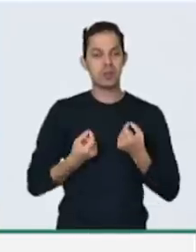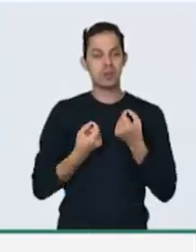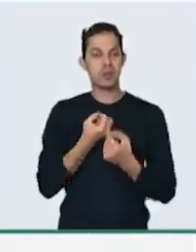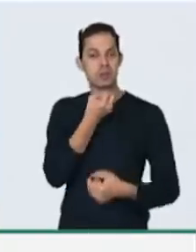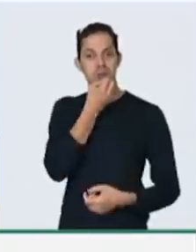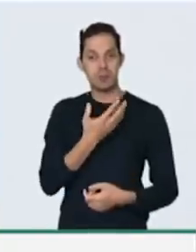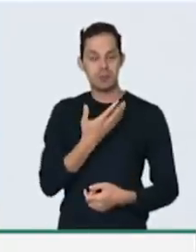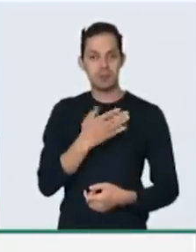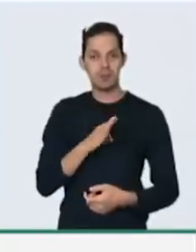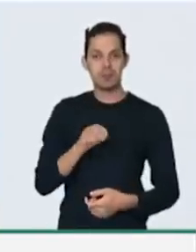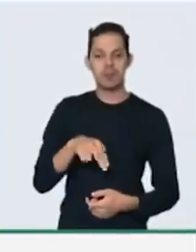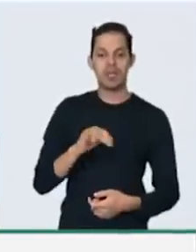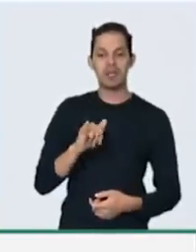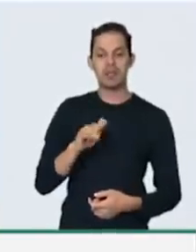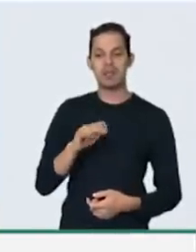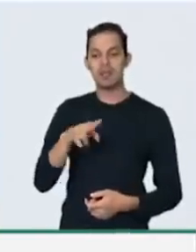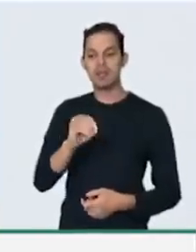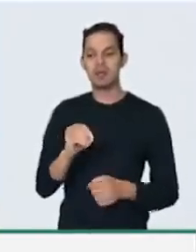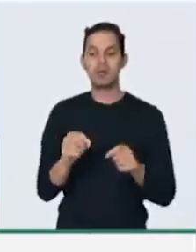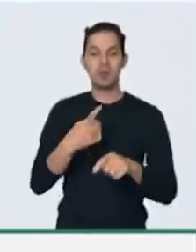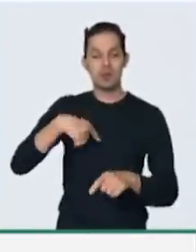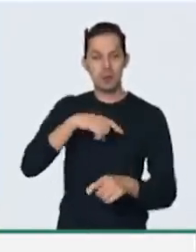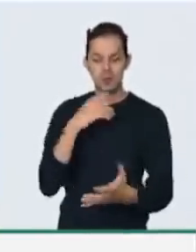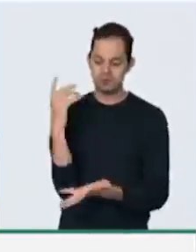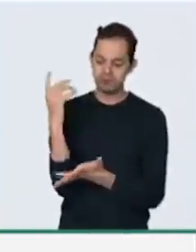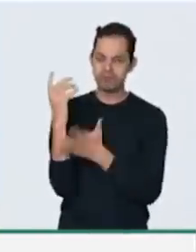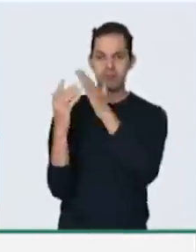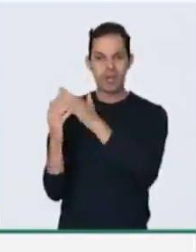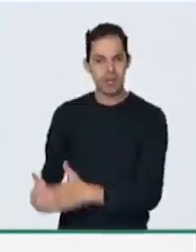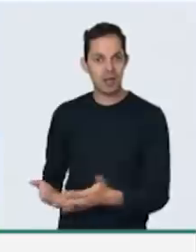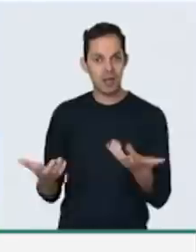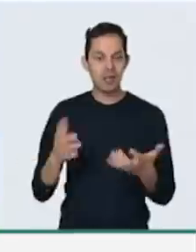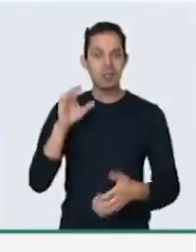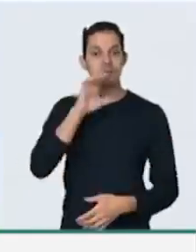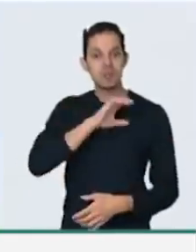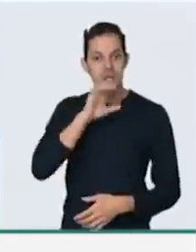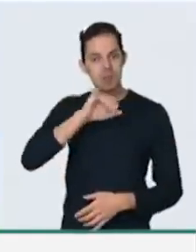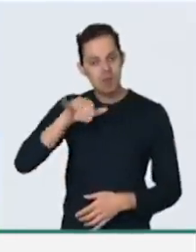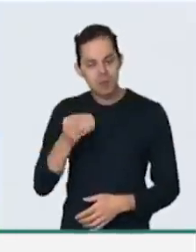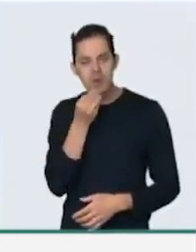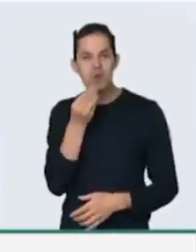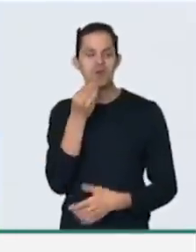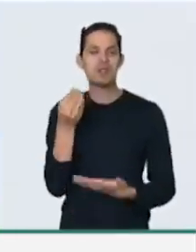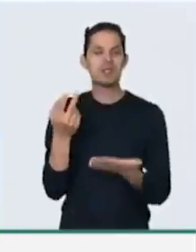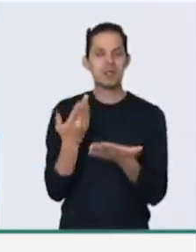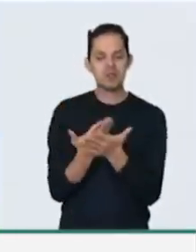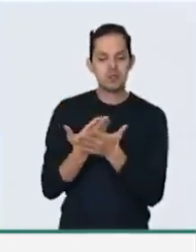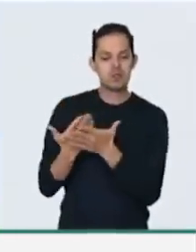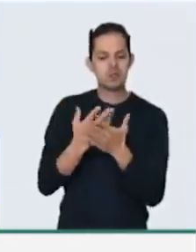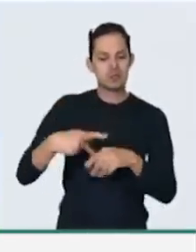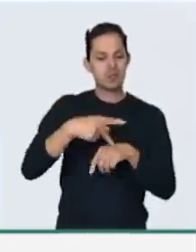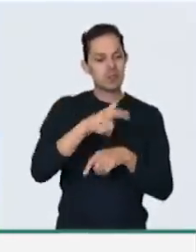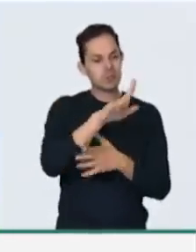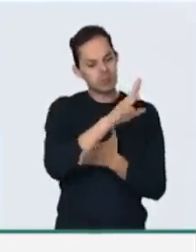E é justamente essa burocracia que a gente busca vencer, não demorar tanto tempo, poder aproveitar estudos de outros países